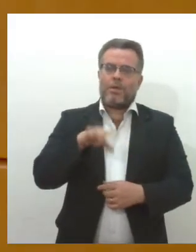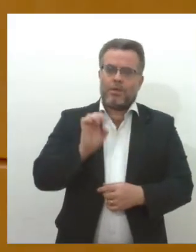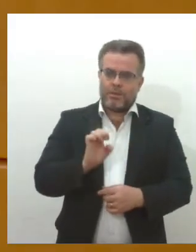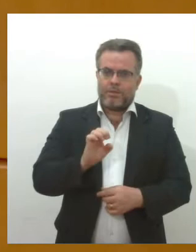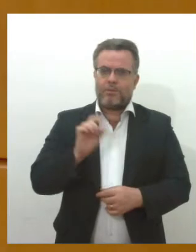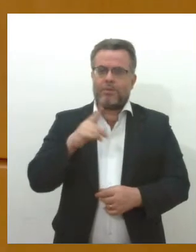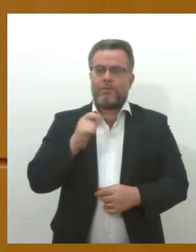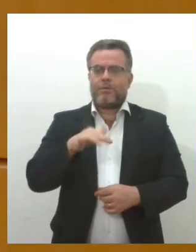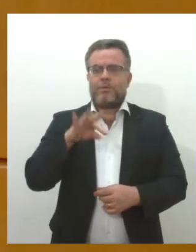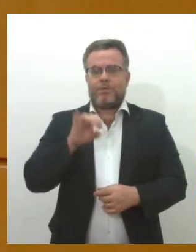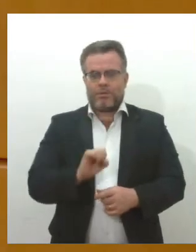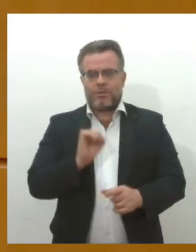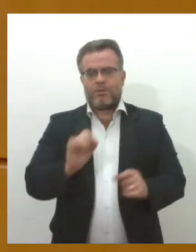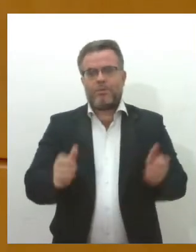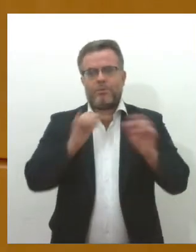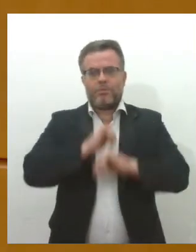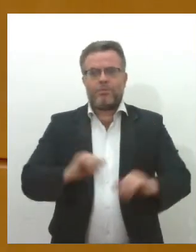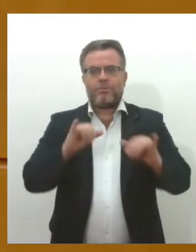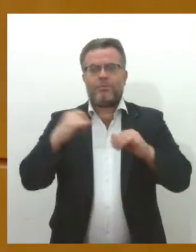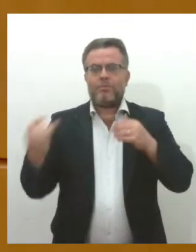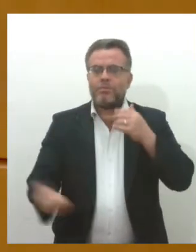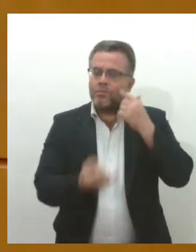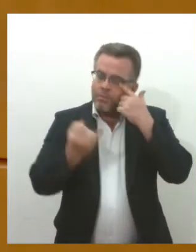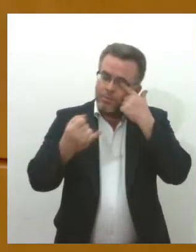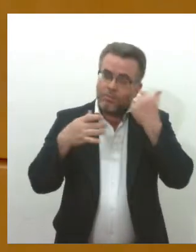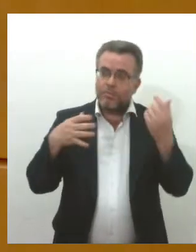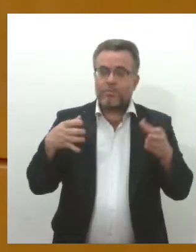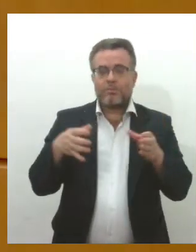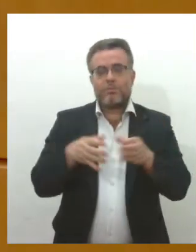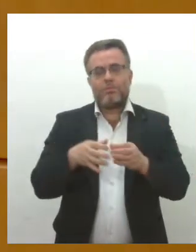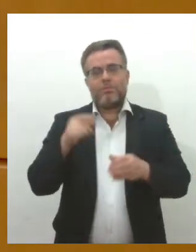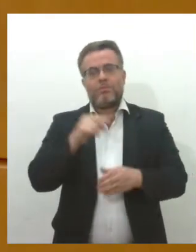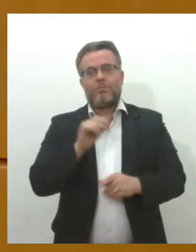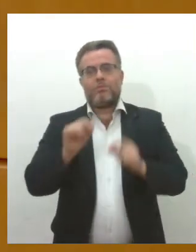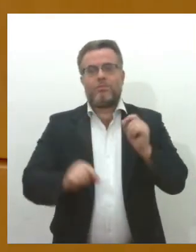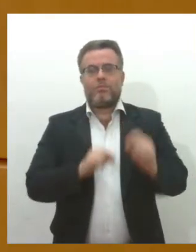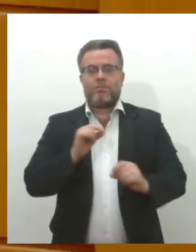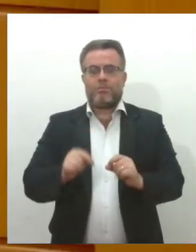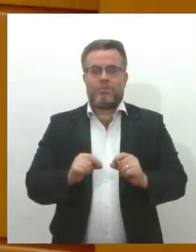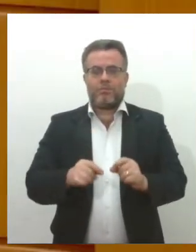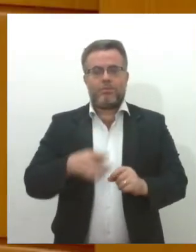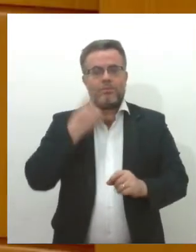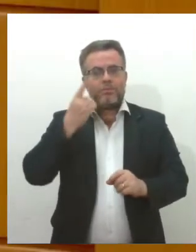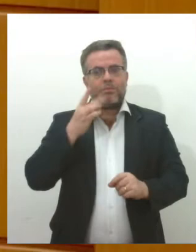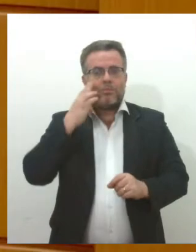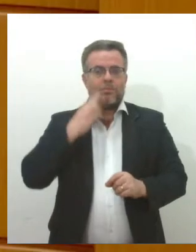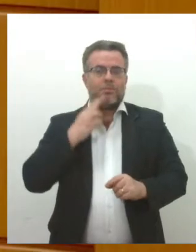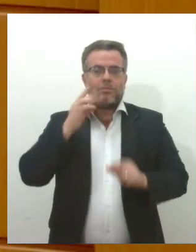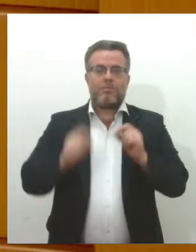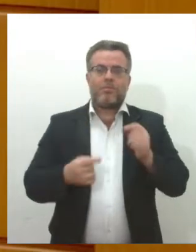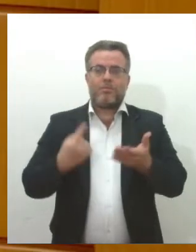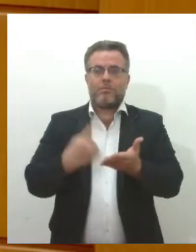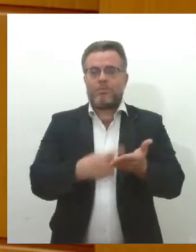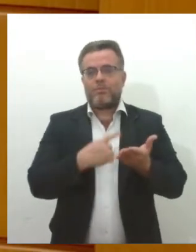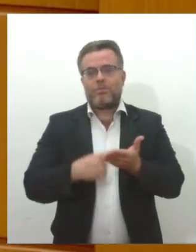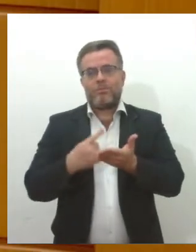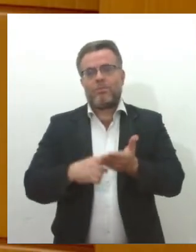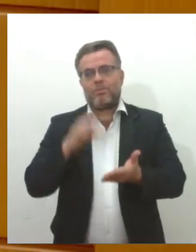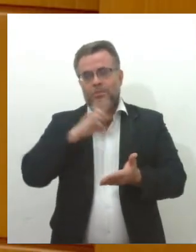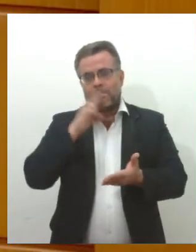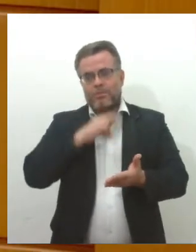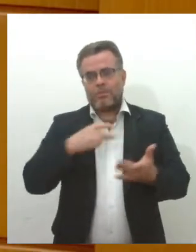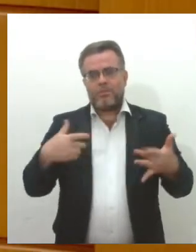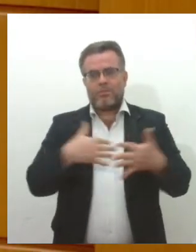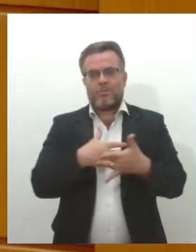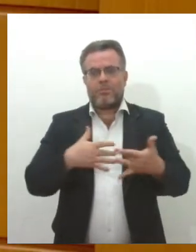eu quero fazer esse registro da importância dessa categoria inclusive Deputado Zezinho Sobral de prazer de passo para a mobilidade urbana dos